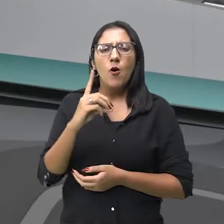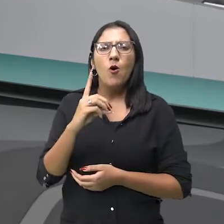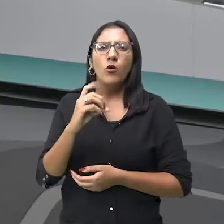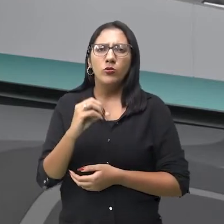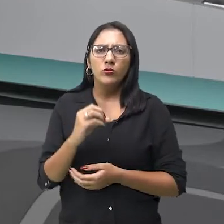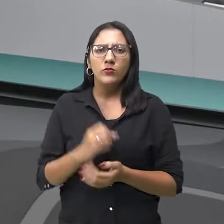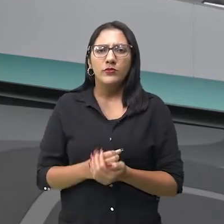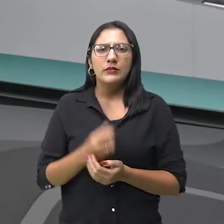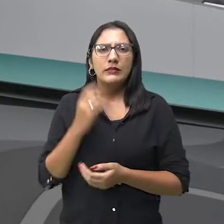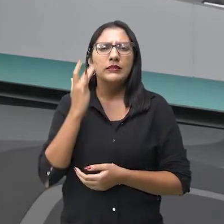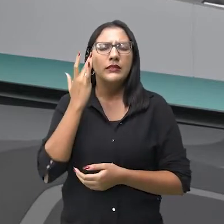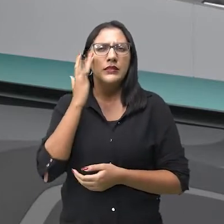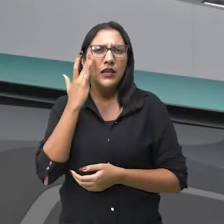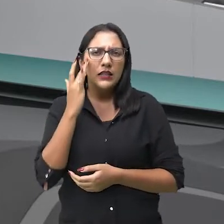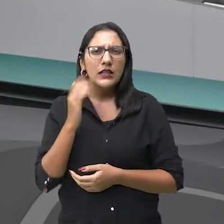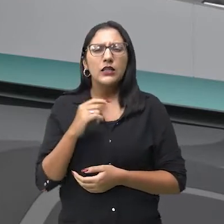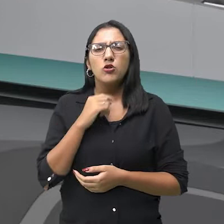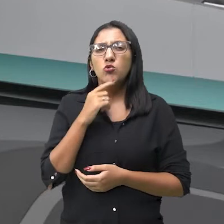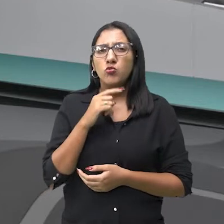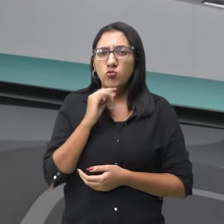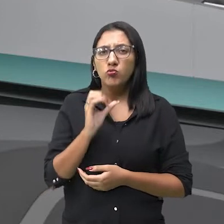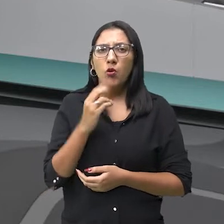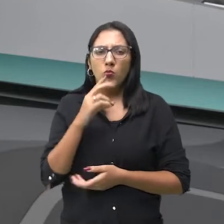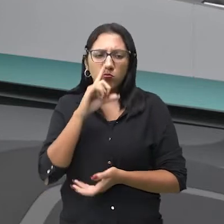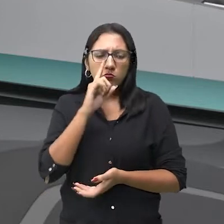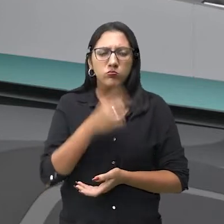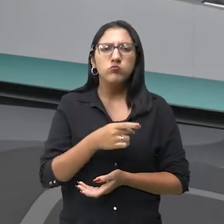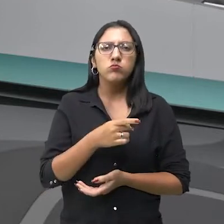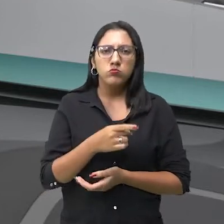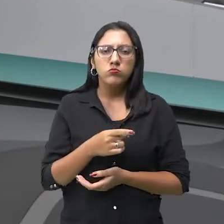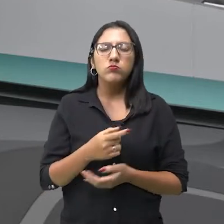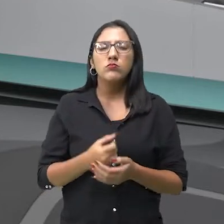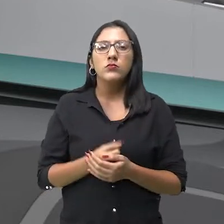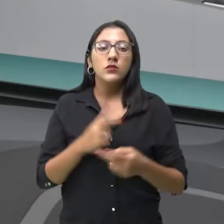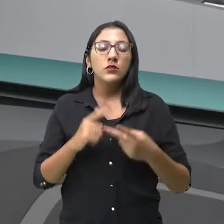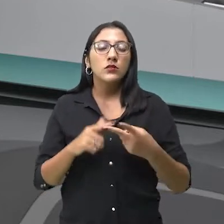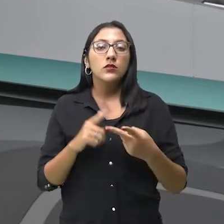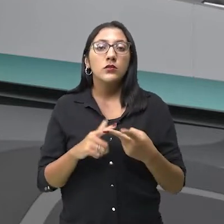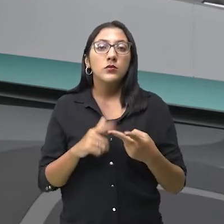da certeza, da dúvida, da ordem, né, os modos verbais.